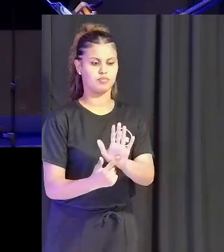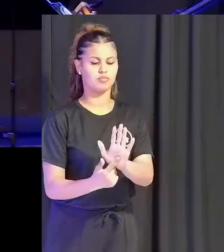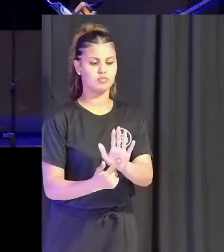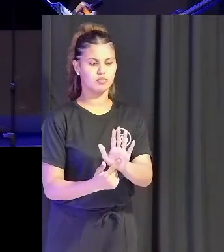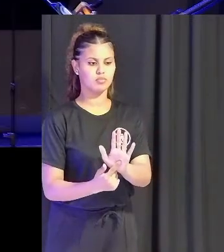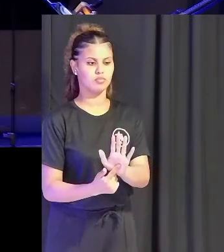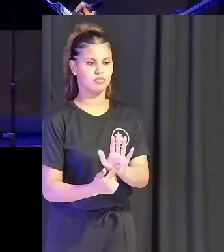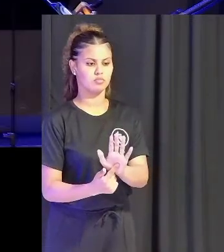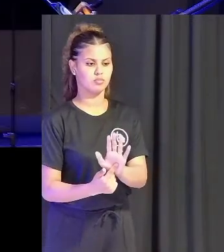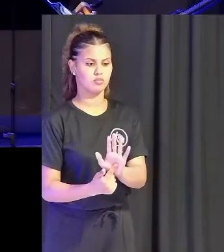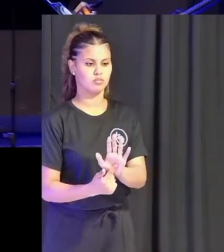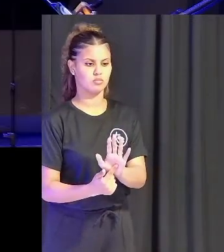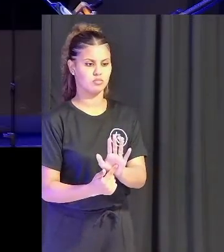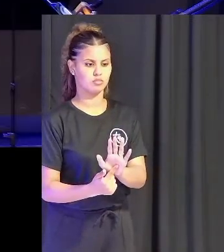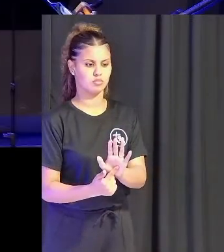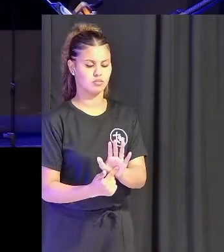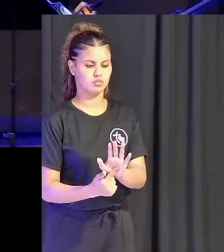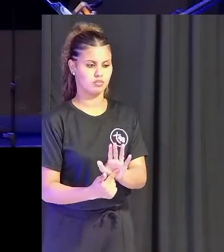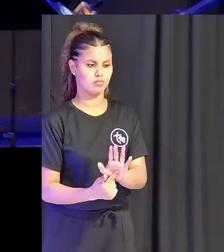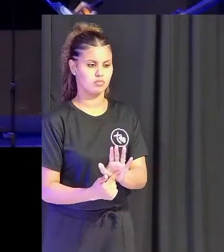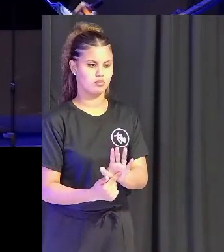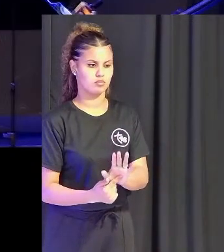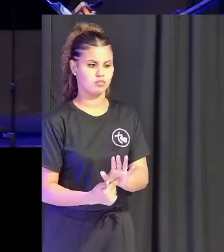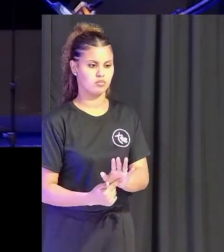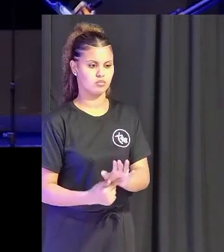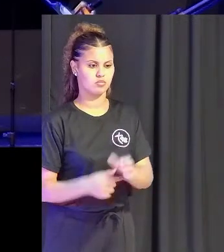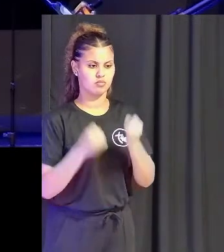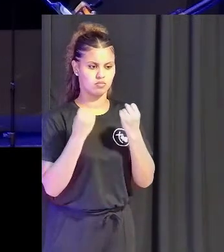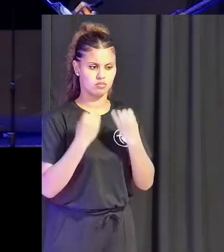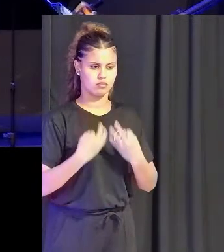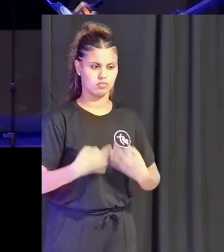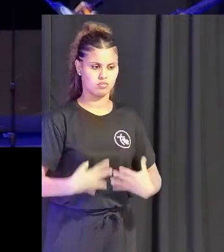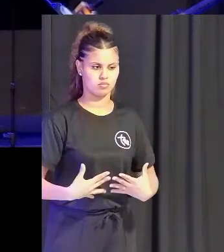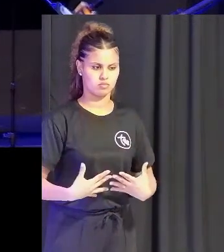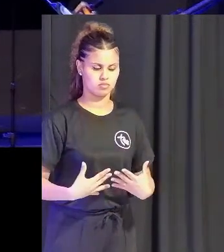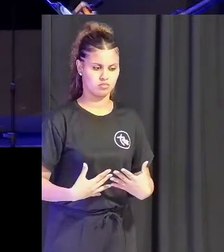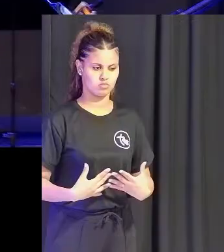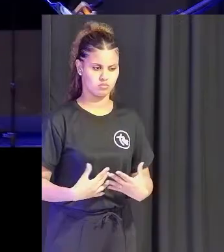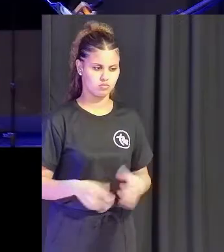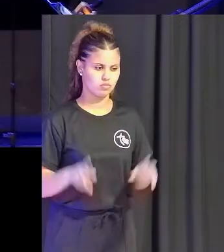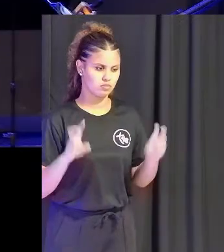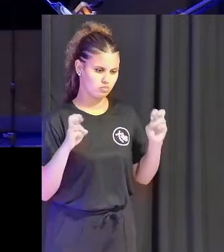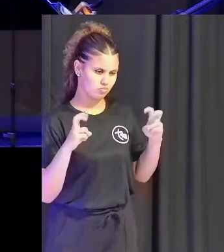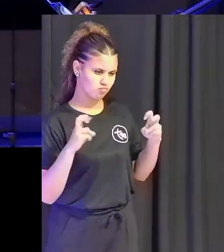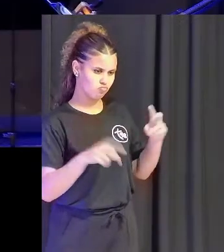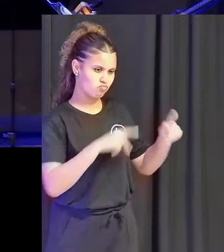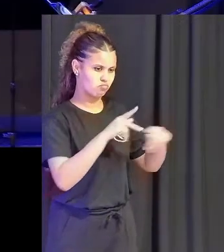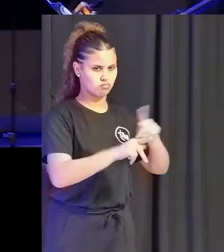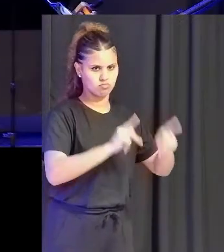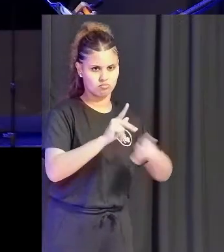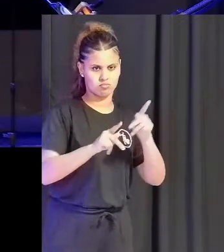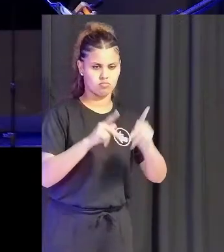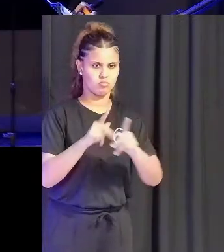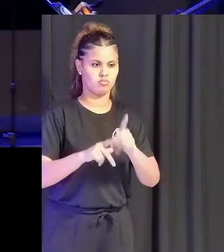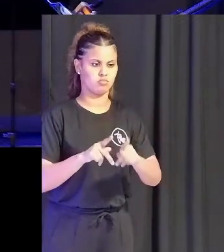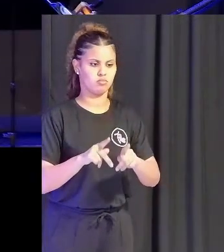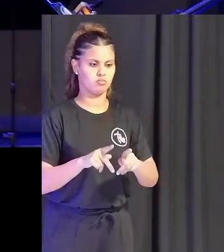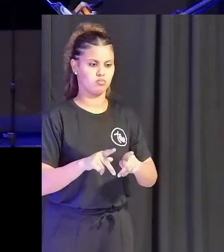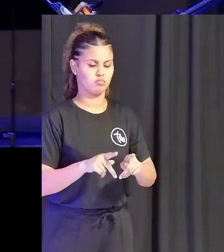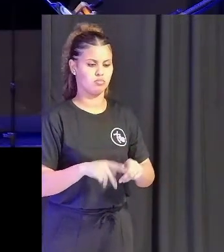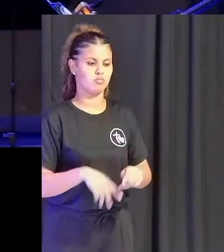e ele vai falar, ele já vem falando sobre o povo de Israel, agora ele vai fazer uma transição e dar